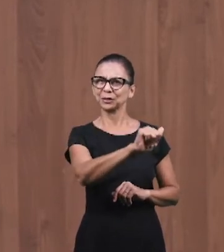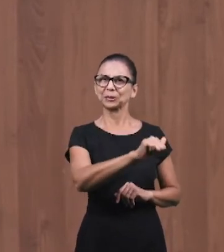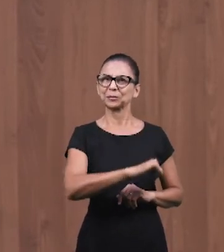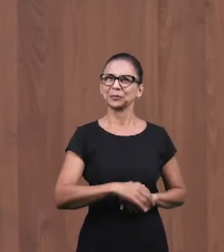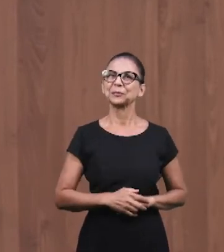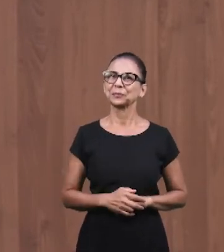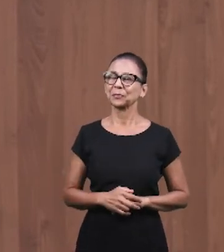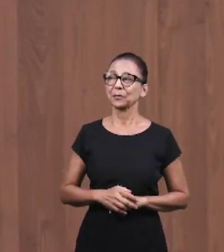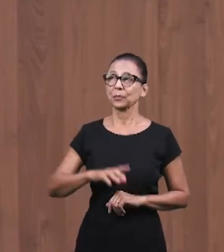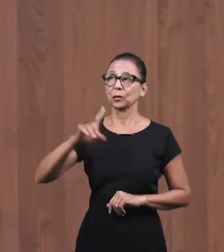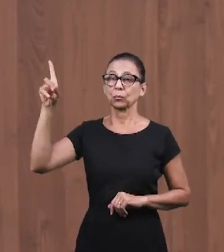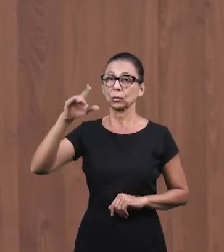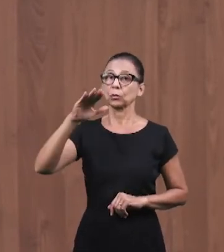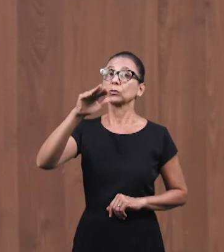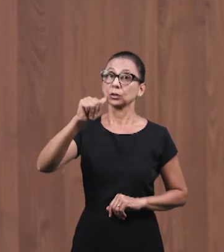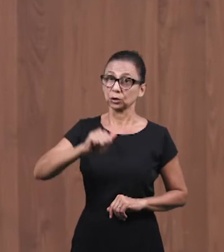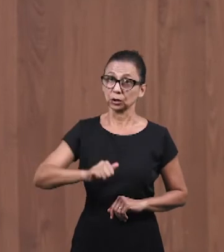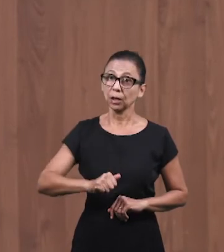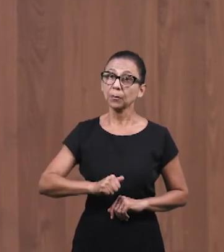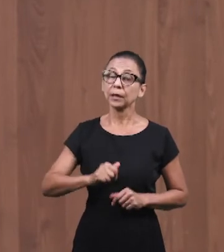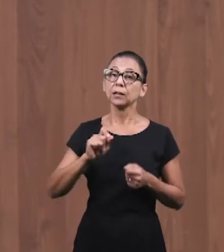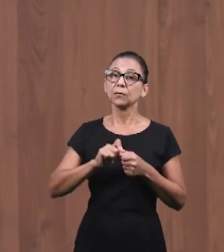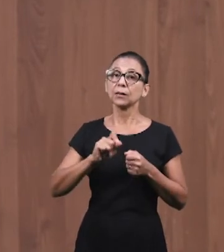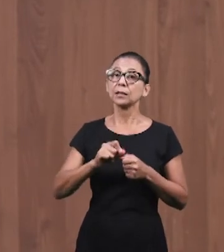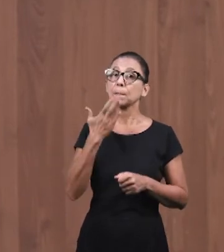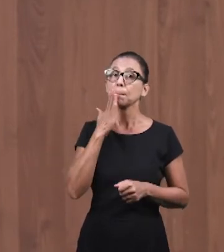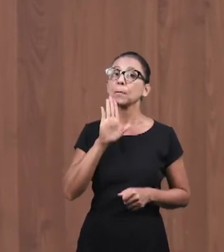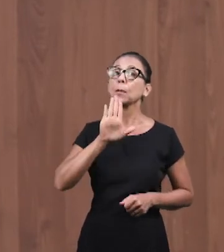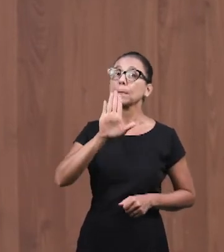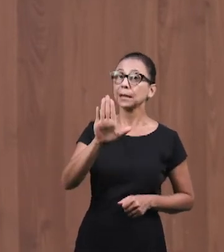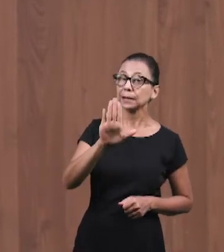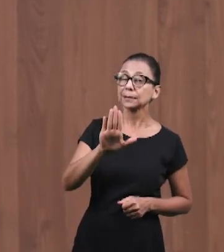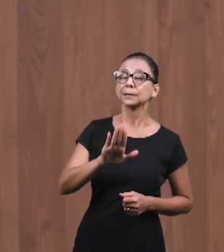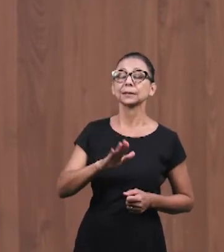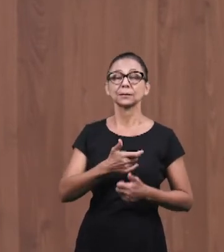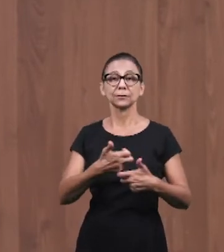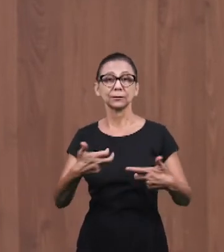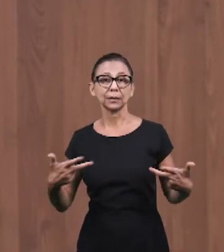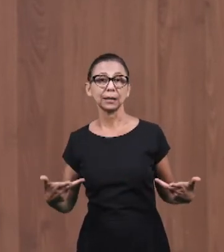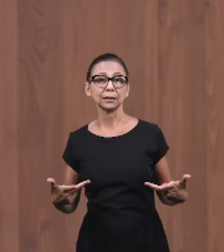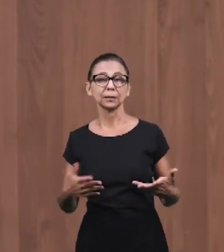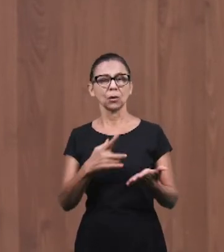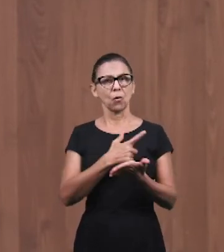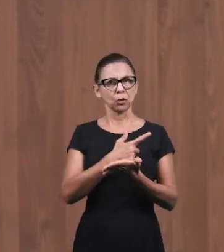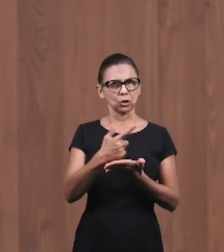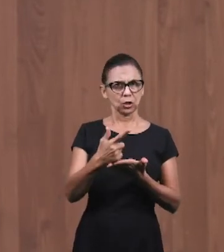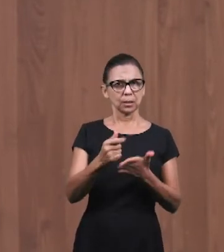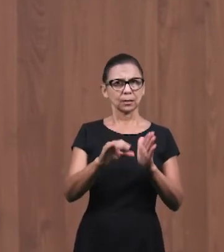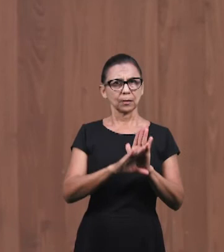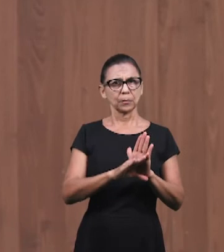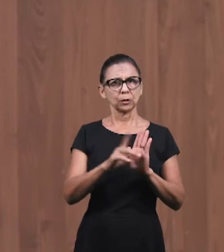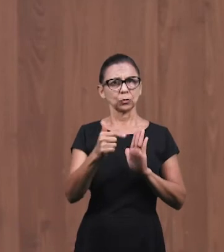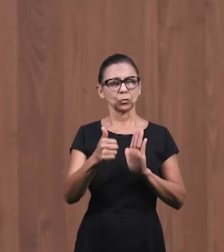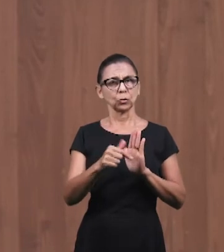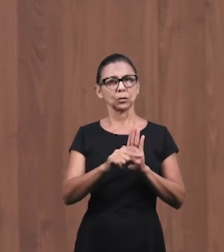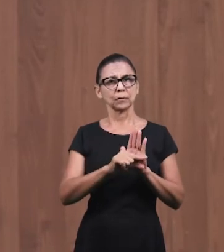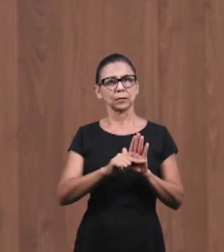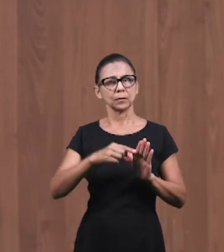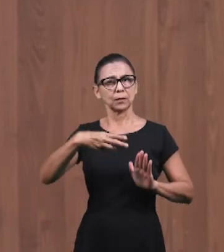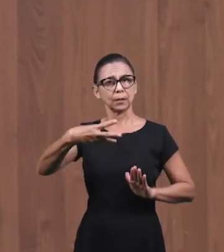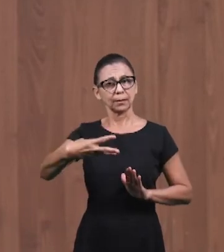faz promessas. Por isso ela citou Gênesis capítulo 12, versos 1 a 3, Deus chamando Abraão e